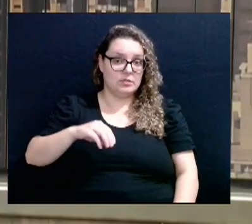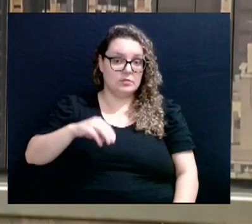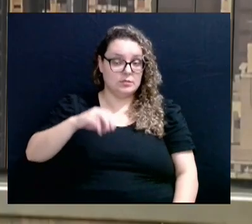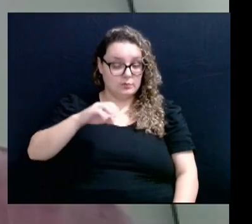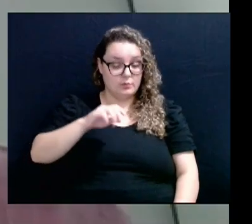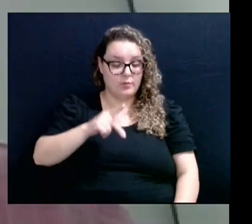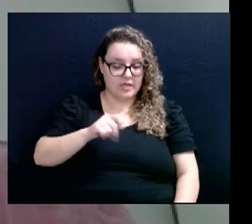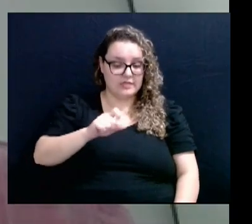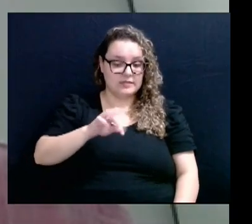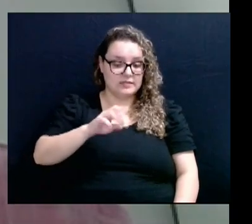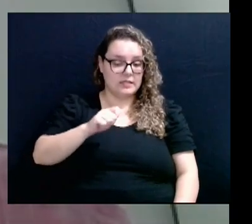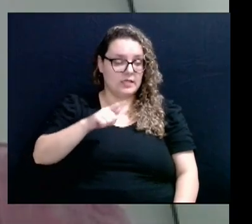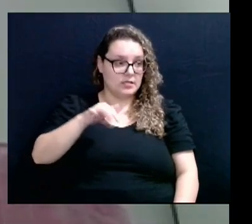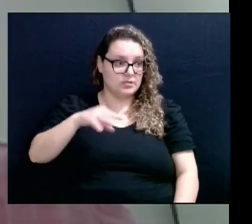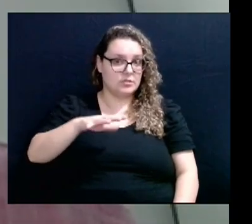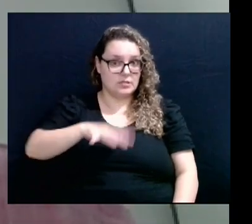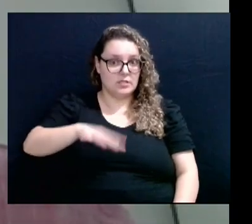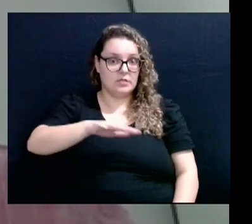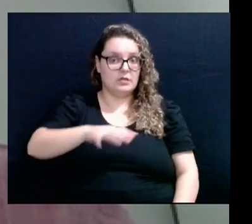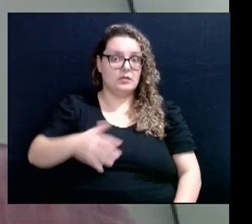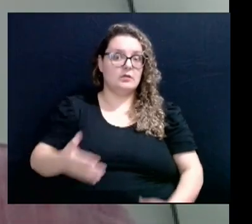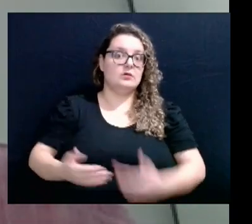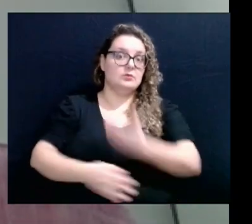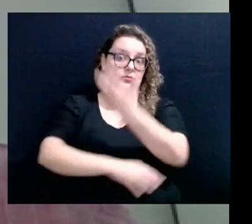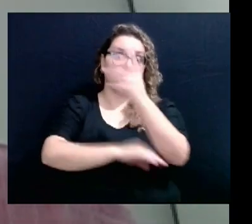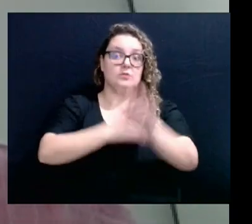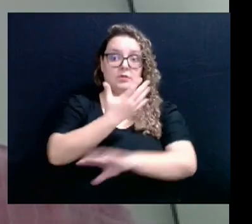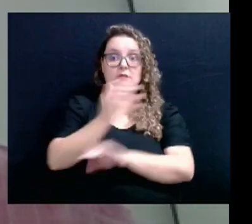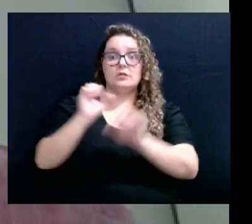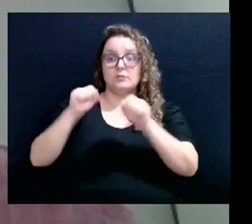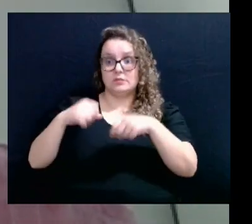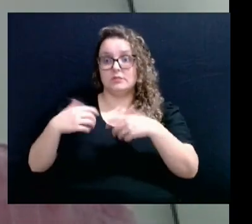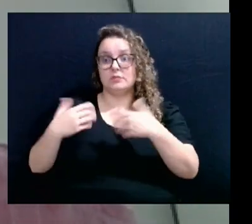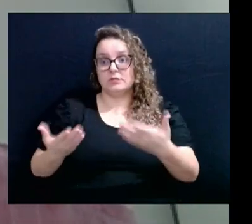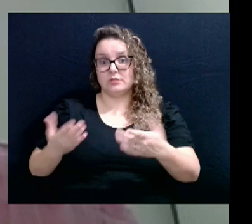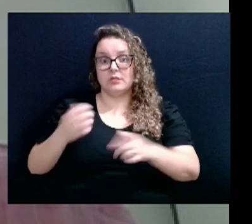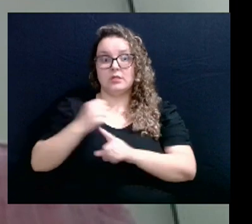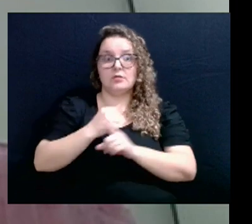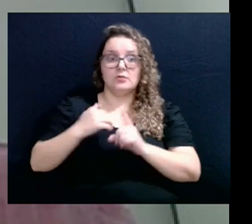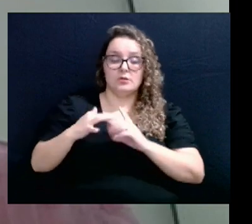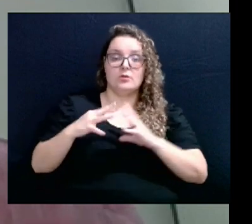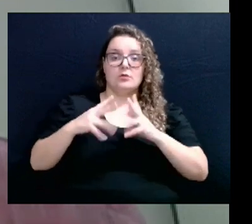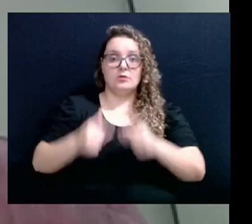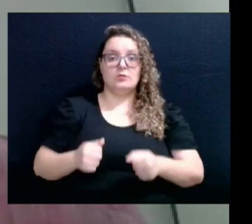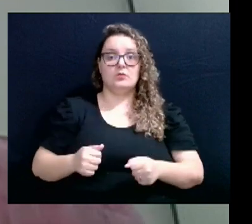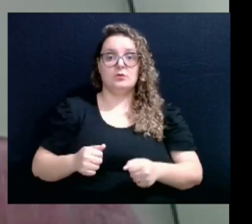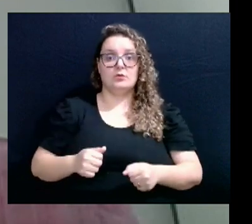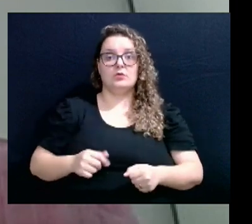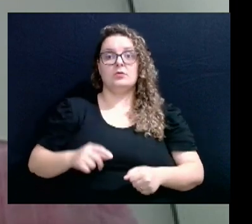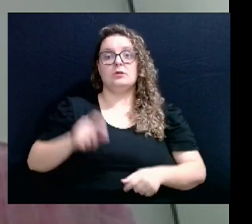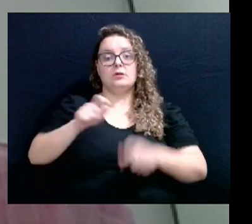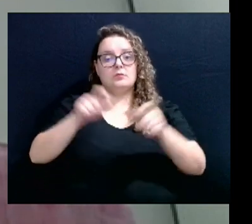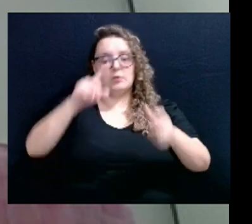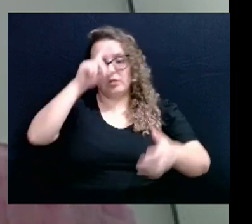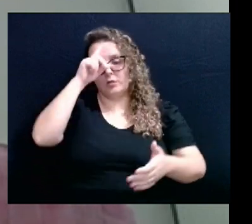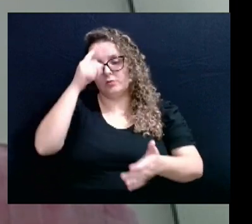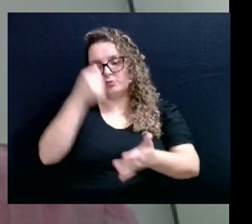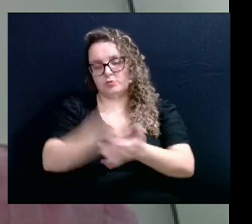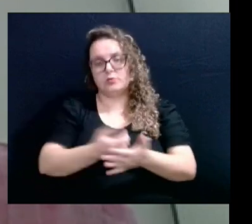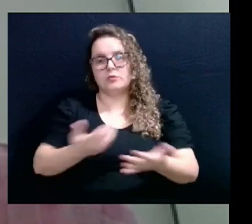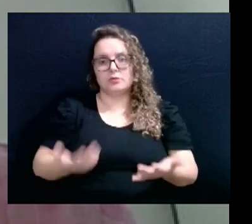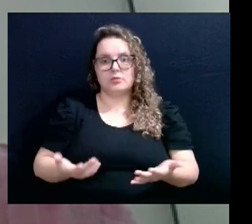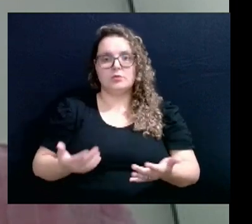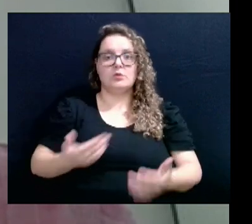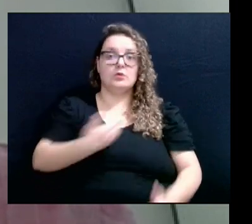Então, a sociedade como um todo e os tomadores de decisão, né, os governantes, eles precisam